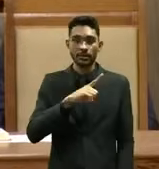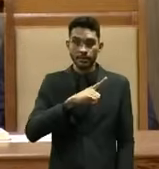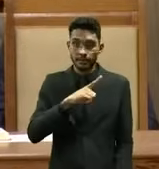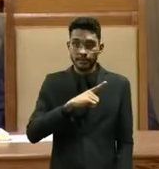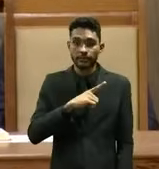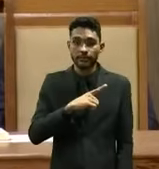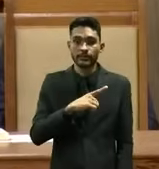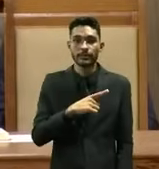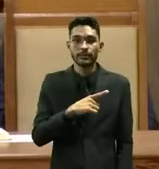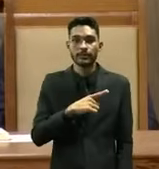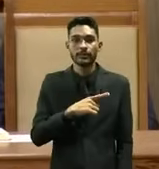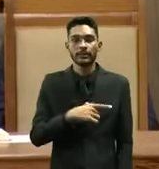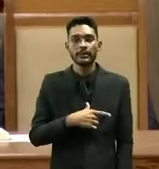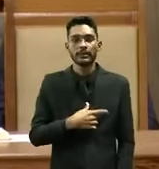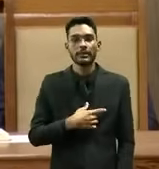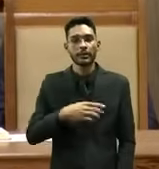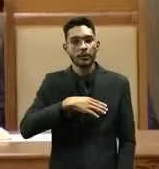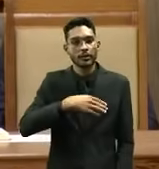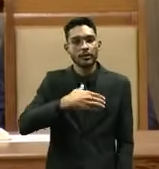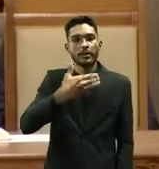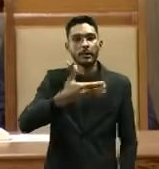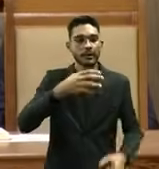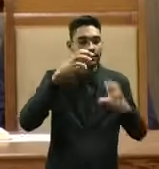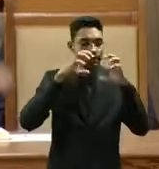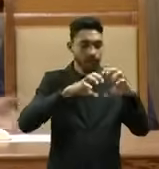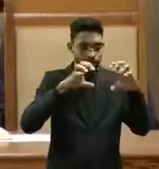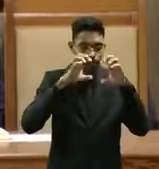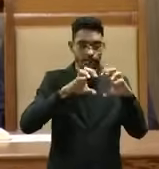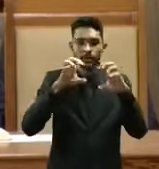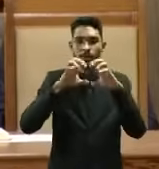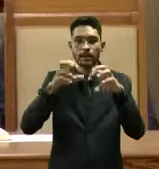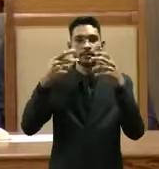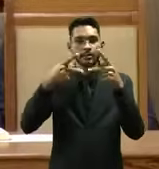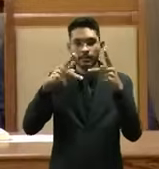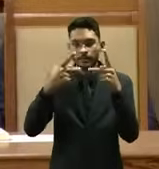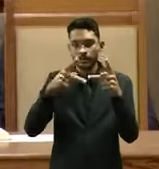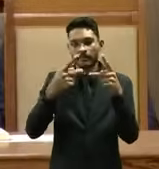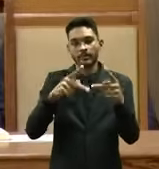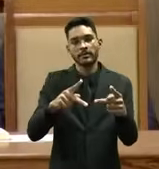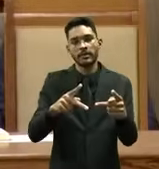Inferno para Deus está do mesmo do mesmo